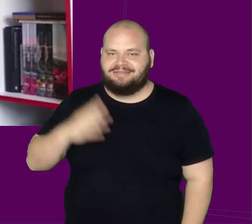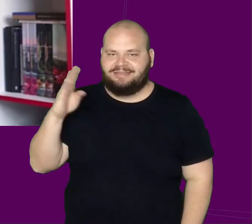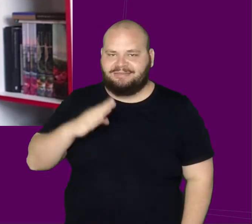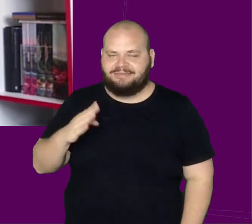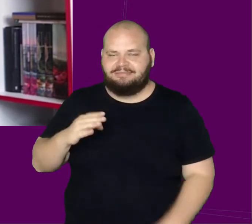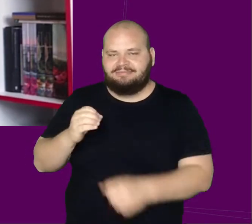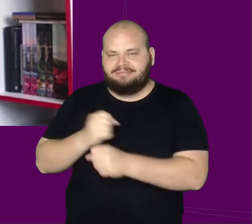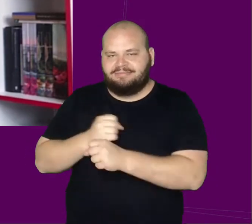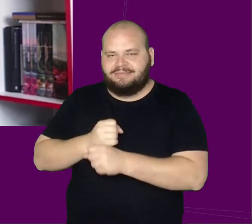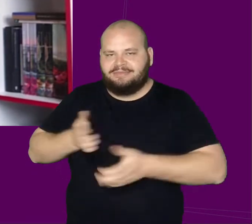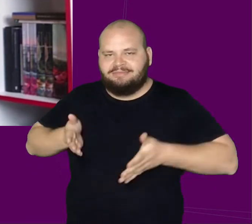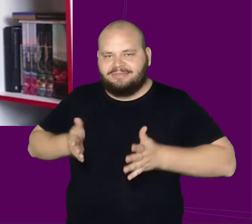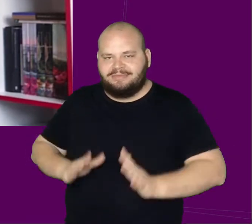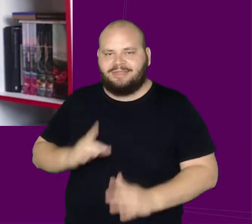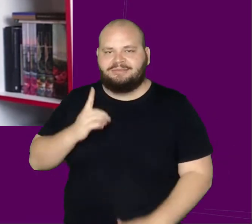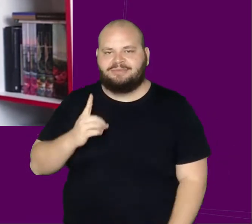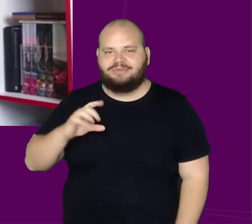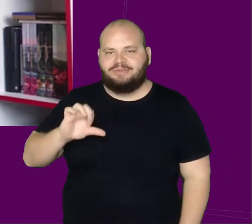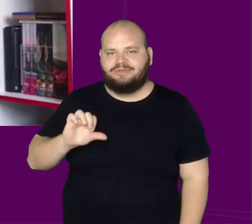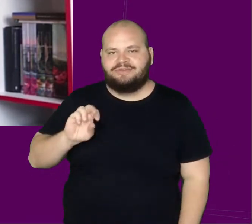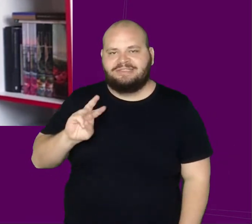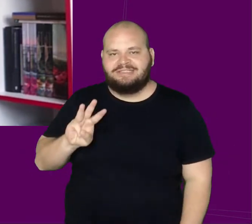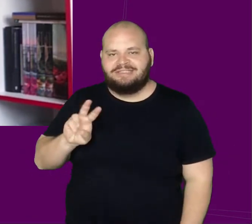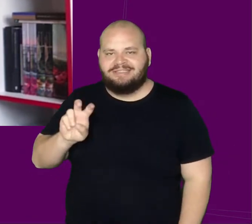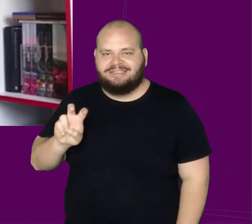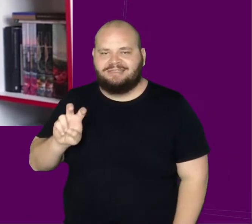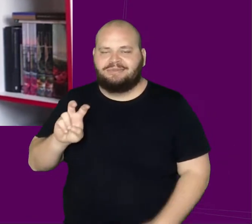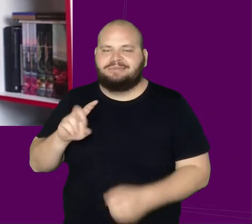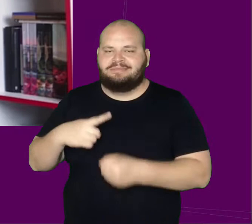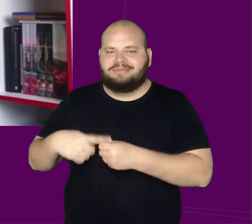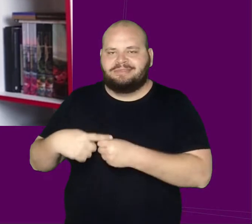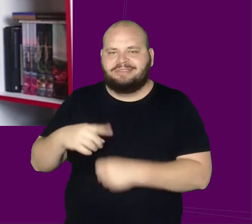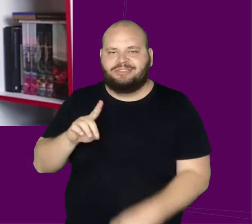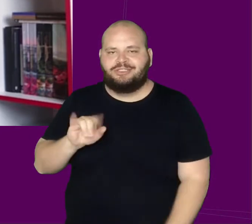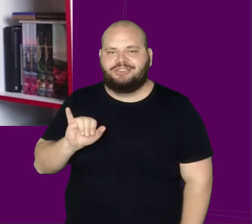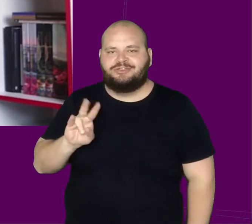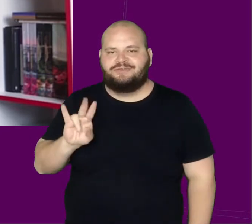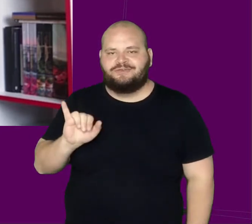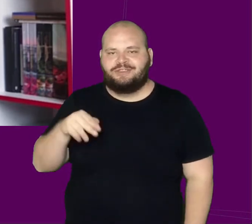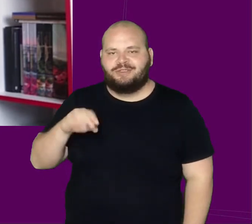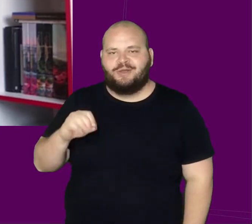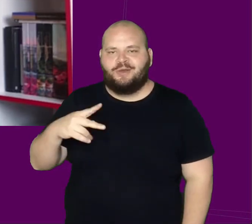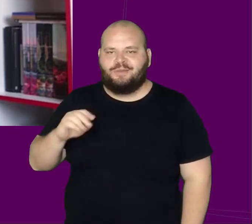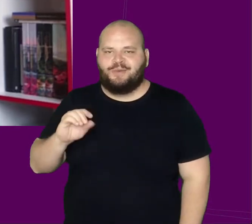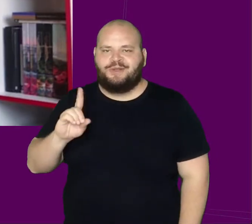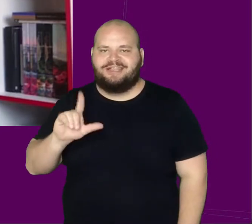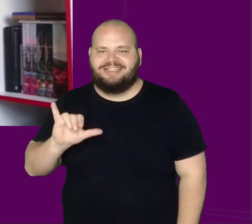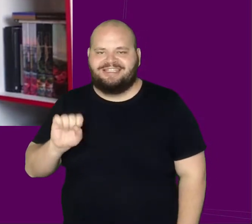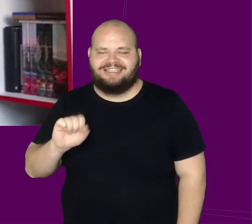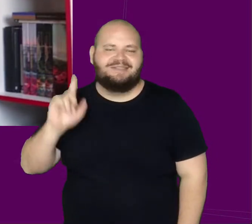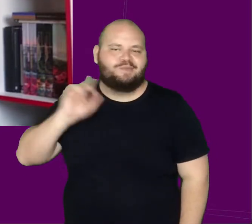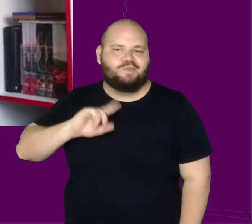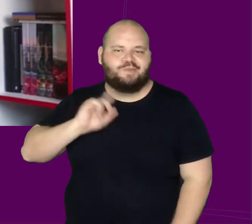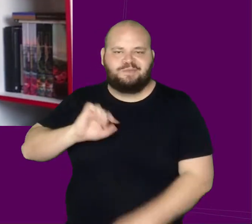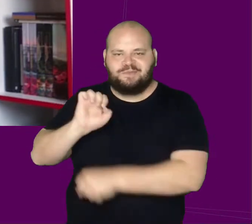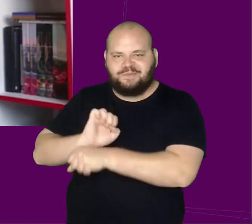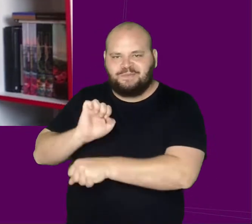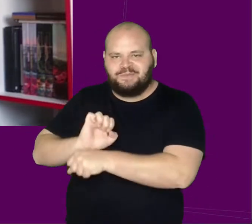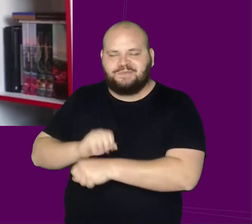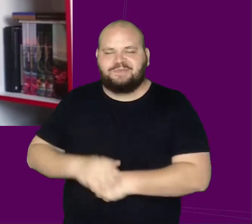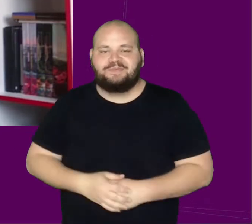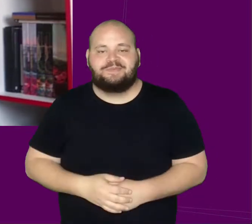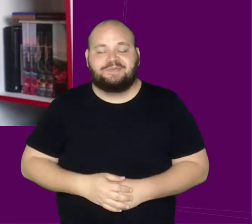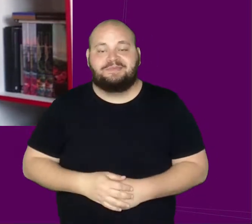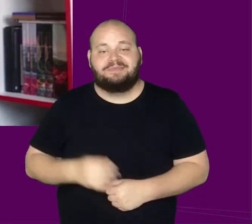nasceu em 1935 em Divinópolis, Minas Gerais, e ainda está viva.